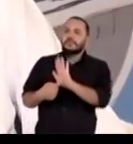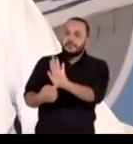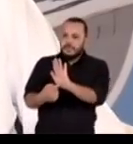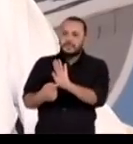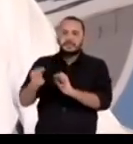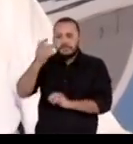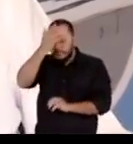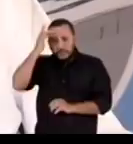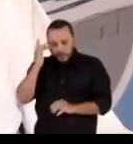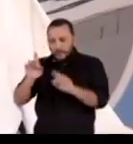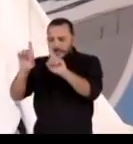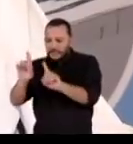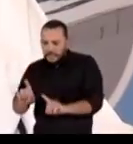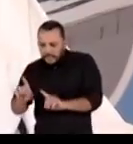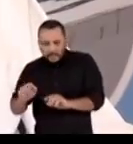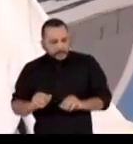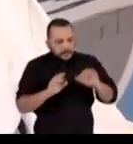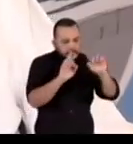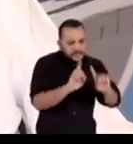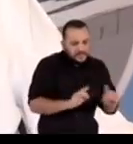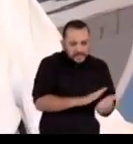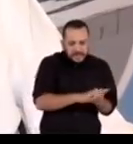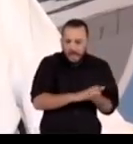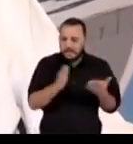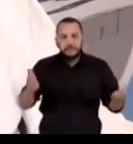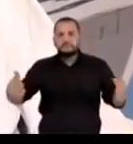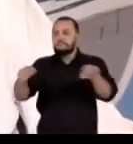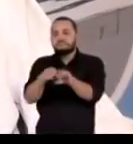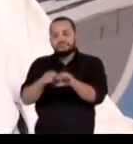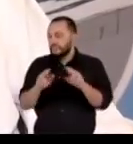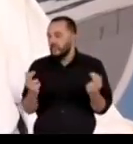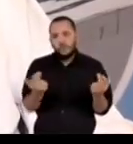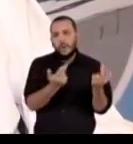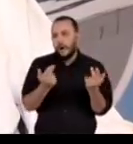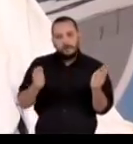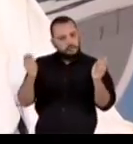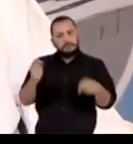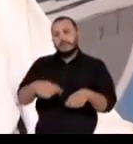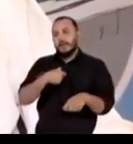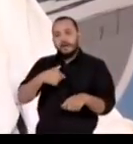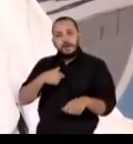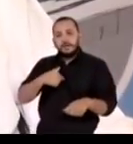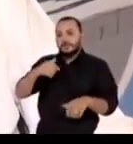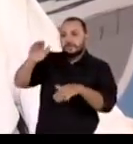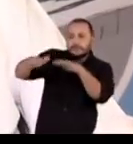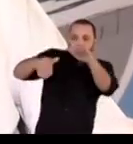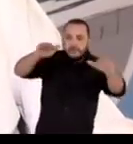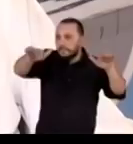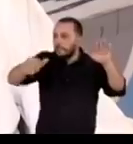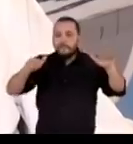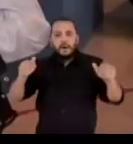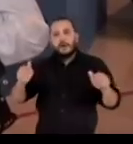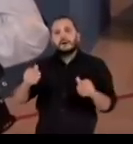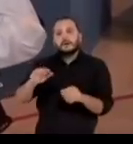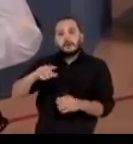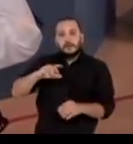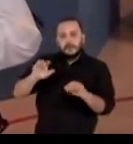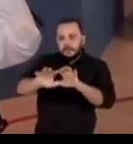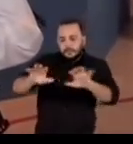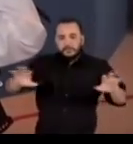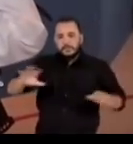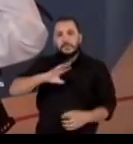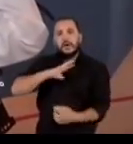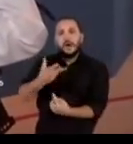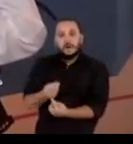sem deficiência e mostrar que eles podem ser escalados para a programação convencional sem menor problema. Quase